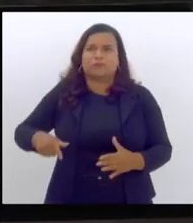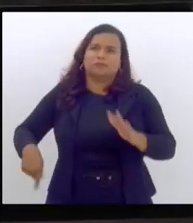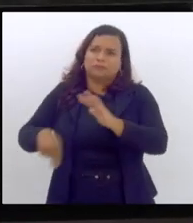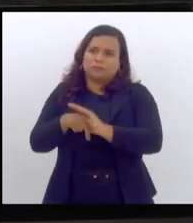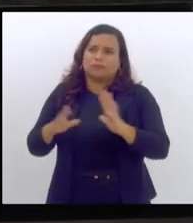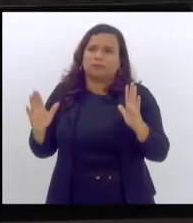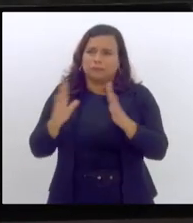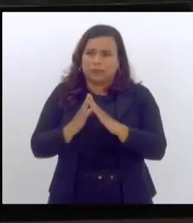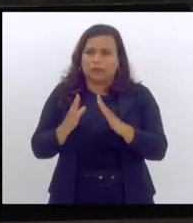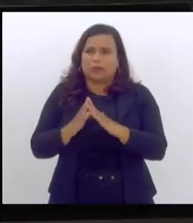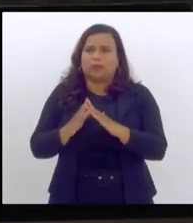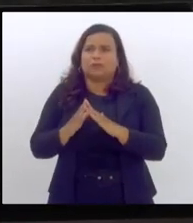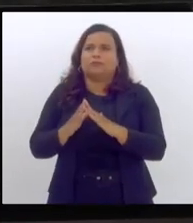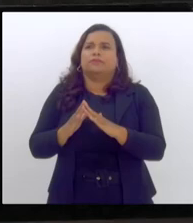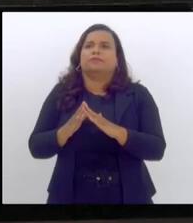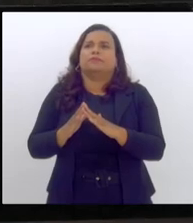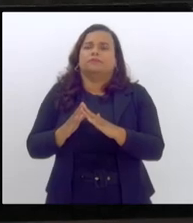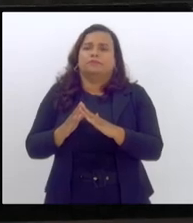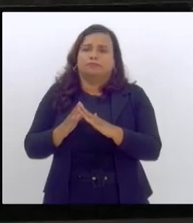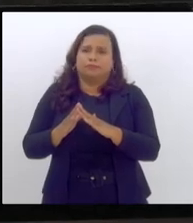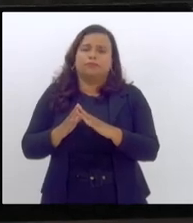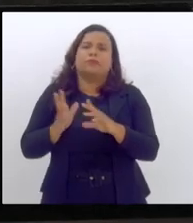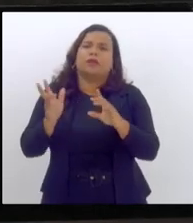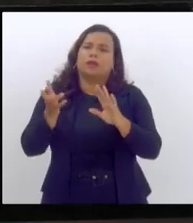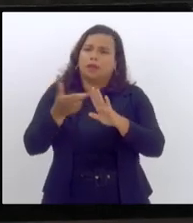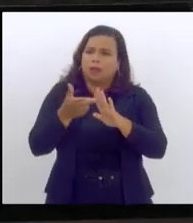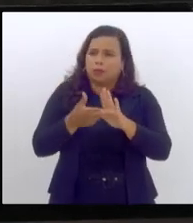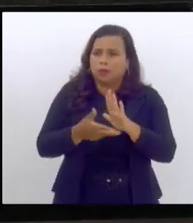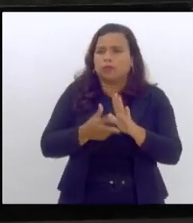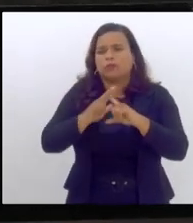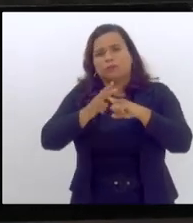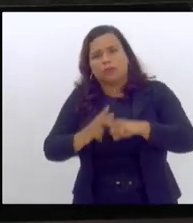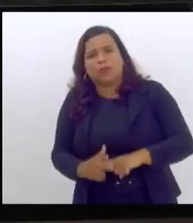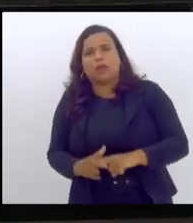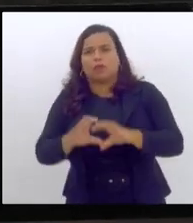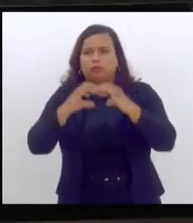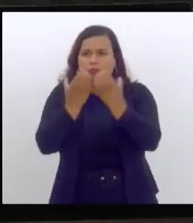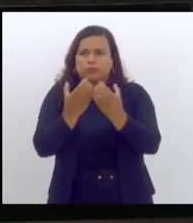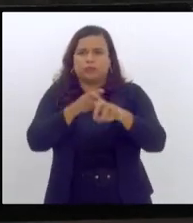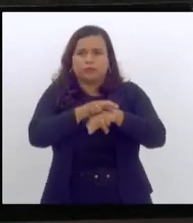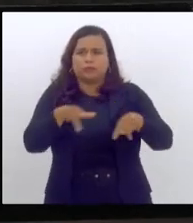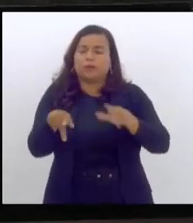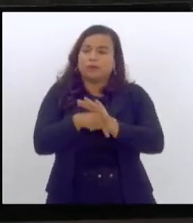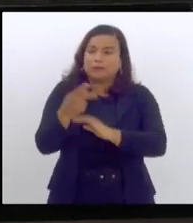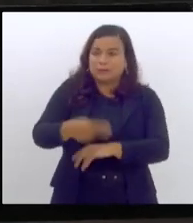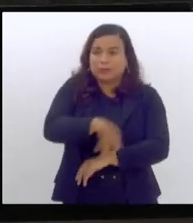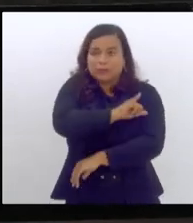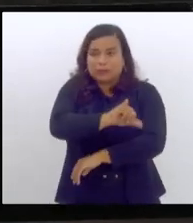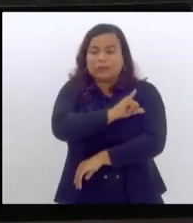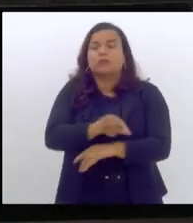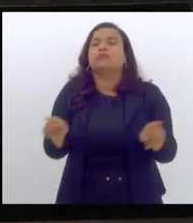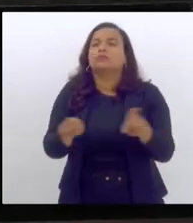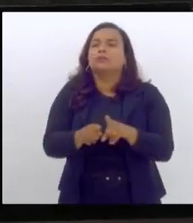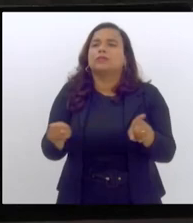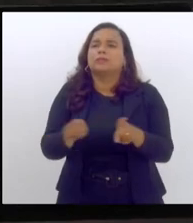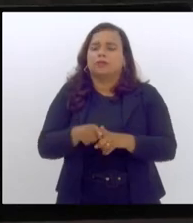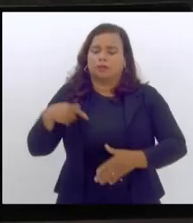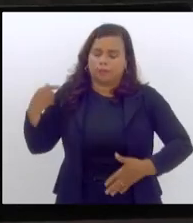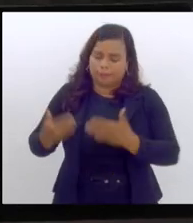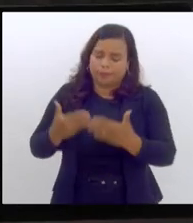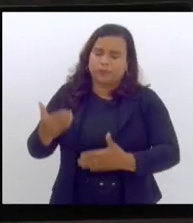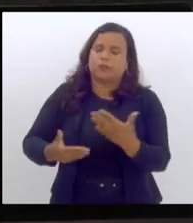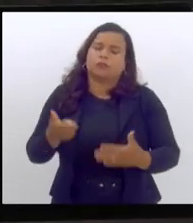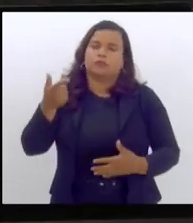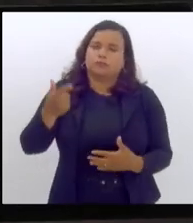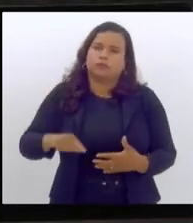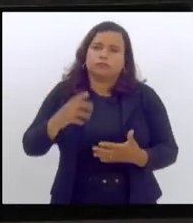propriedade de seus imóveis, regularizando, sim, as comunidades do Rio de Janeiro. E estamos aqui diante de um processo de